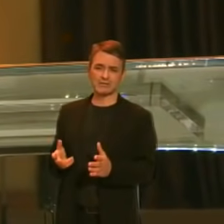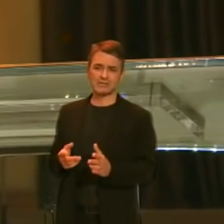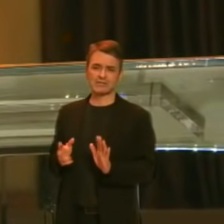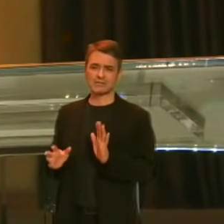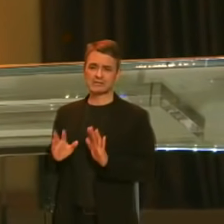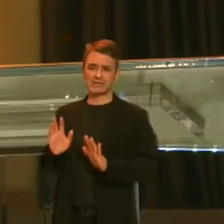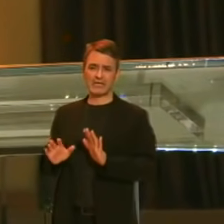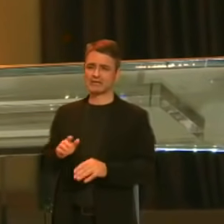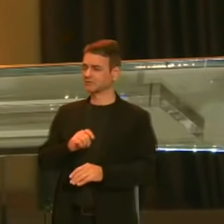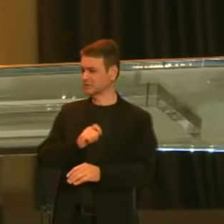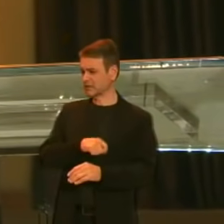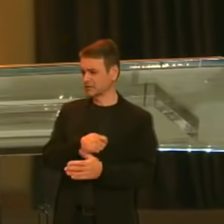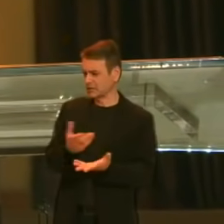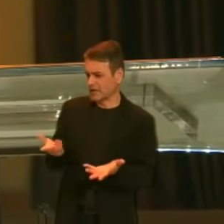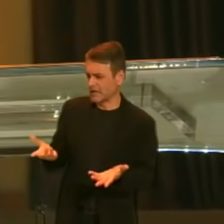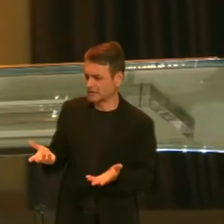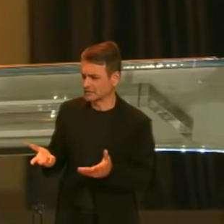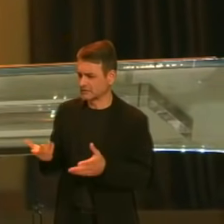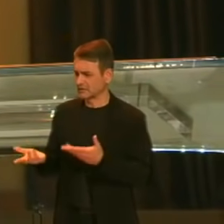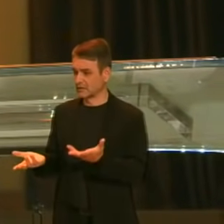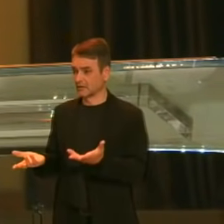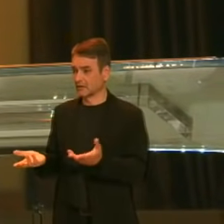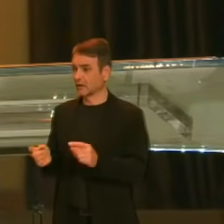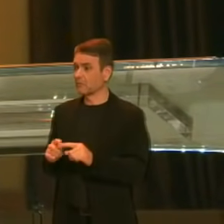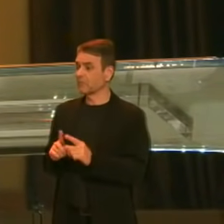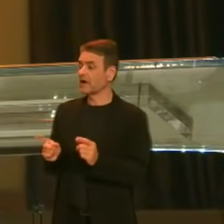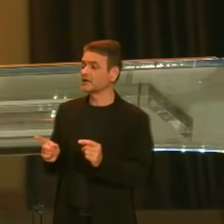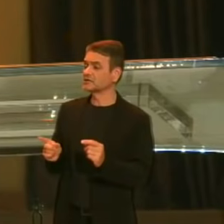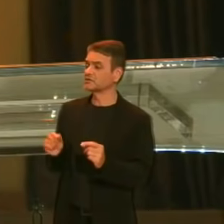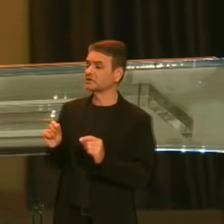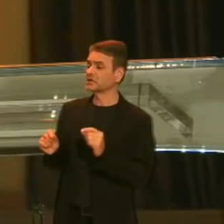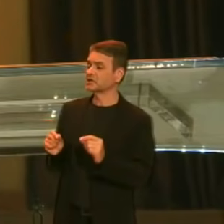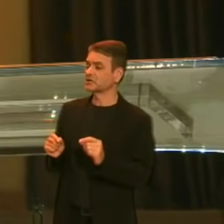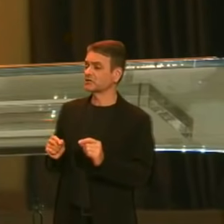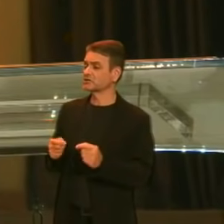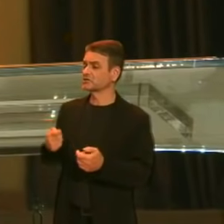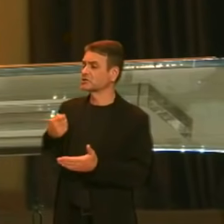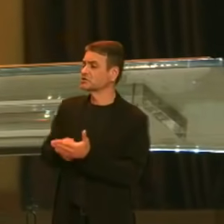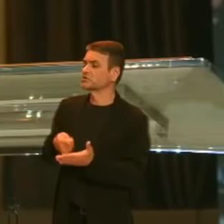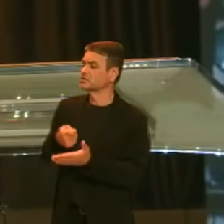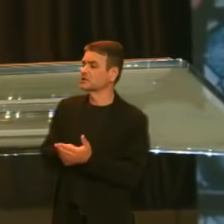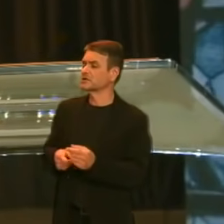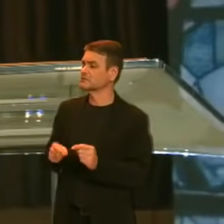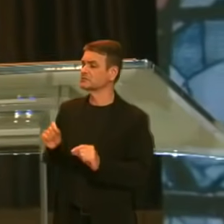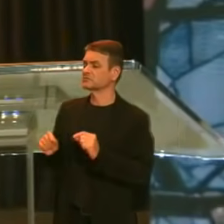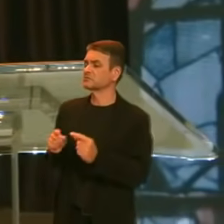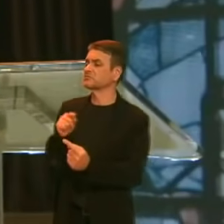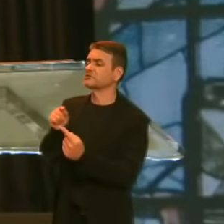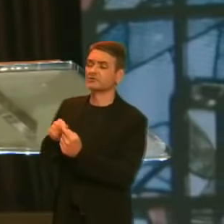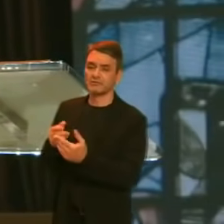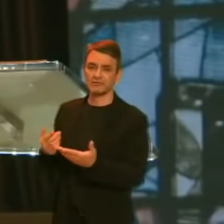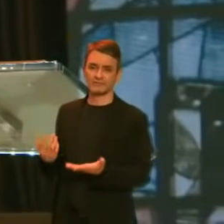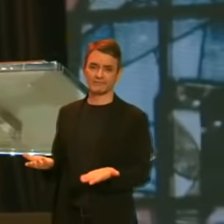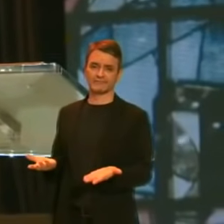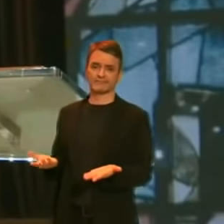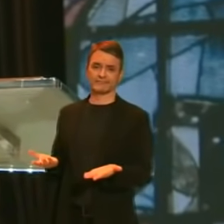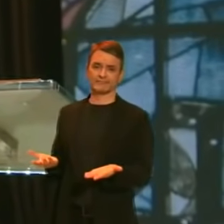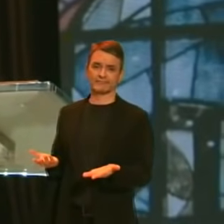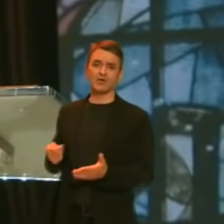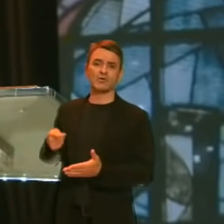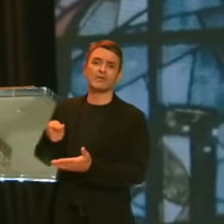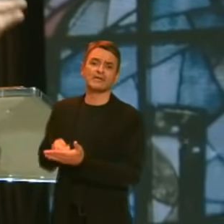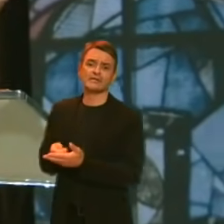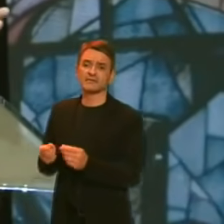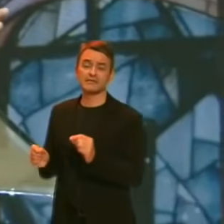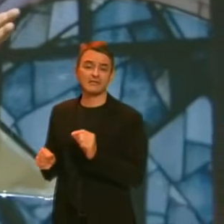é saber no que somos radicais. E há um lugar, há uma decisão